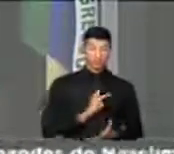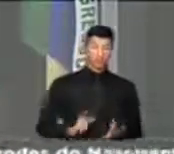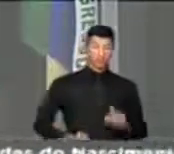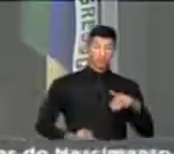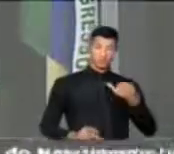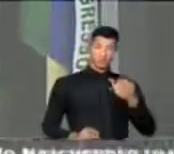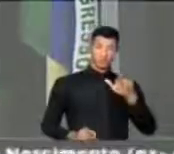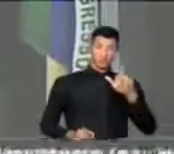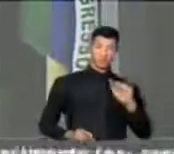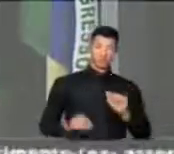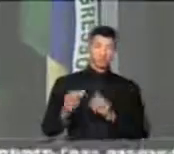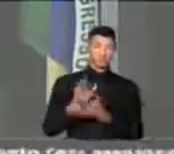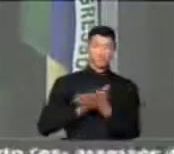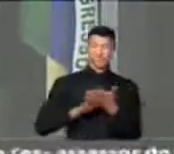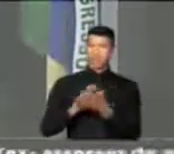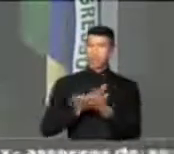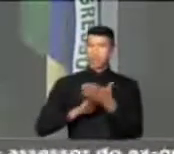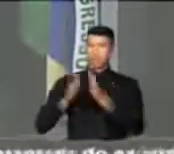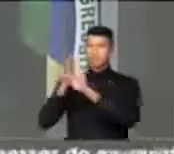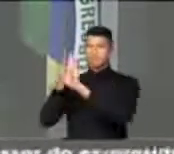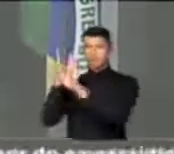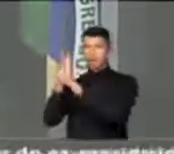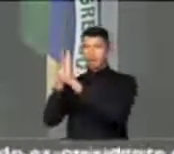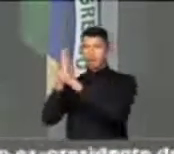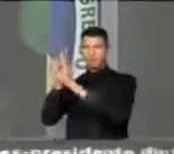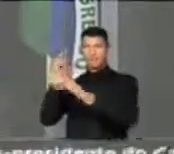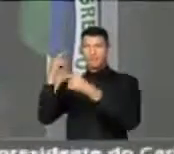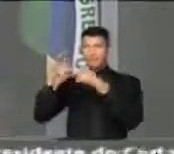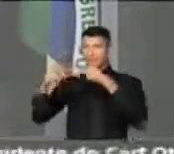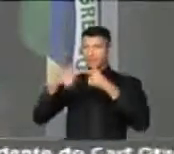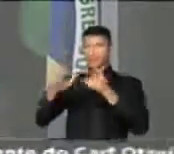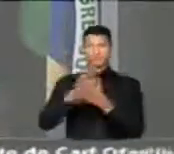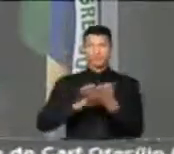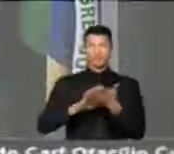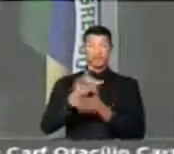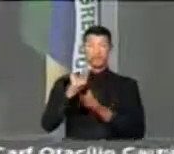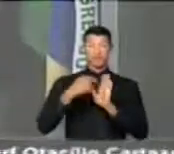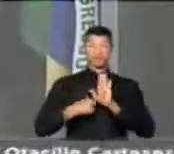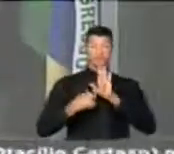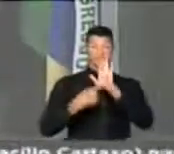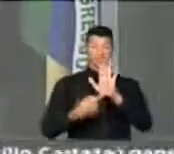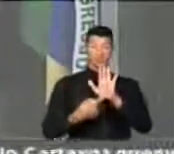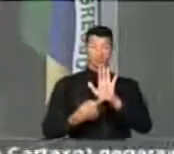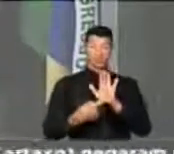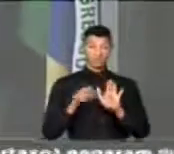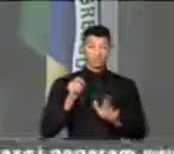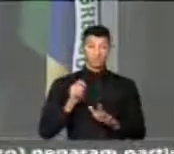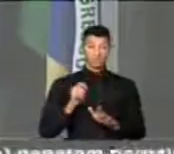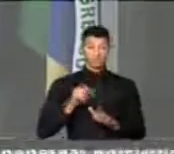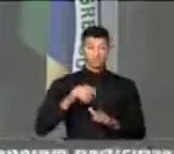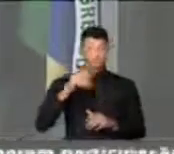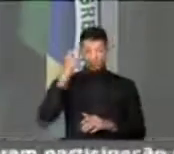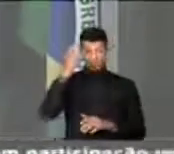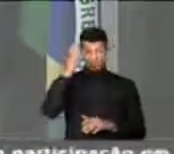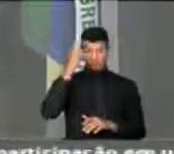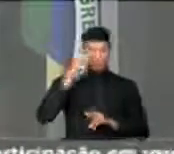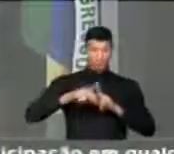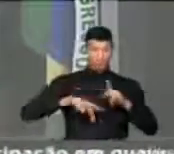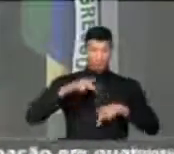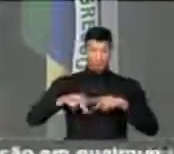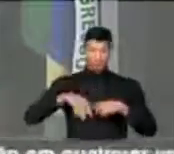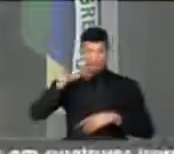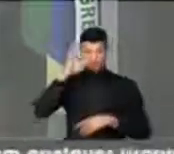Mauro Pereira, nenhum incidente se registrou, o que mostra o amadurecimento do